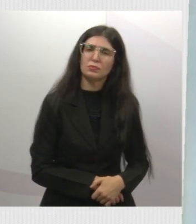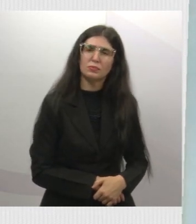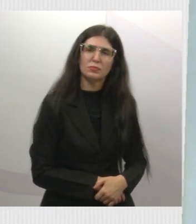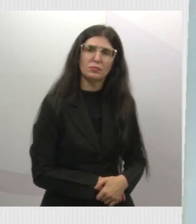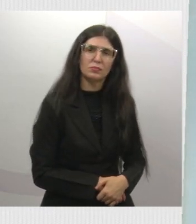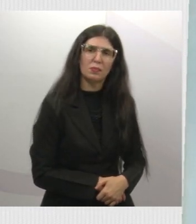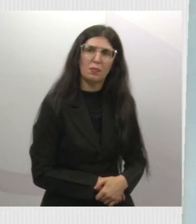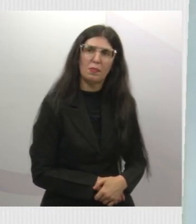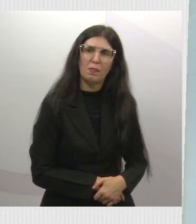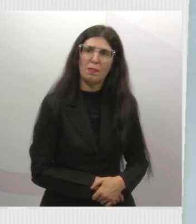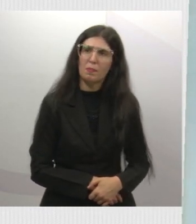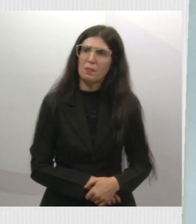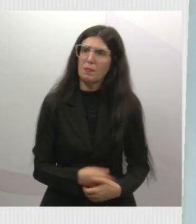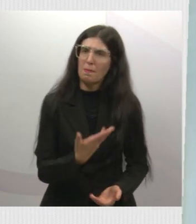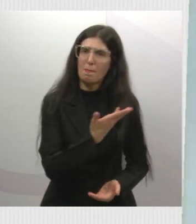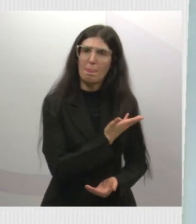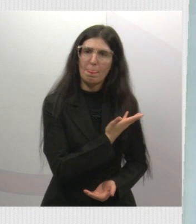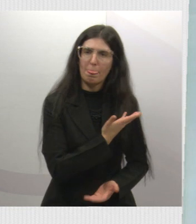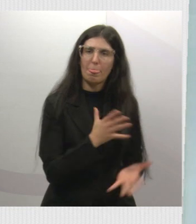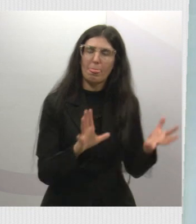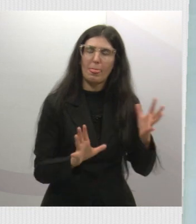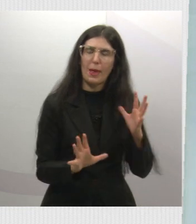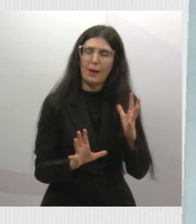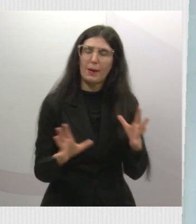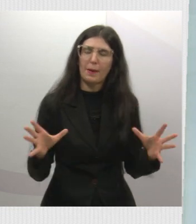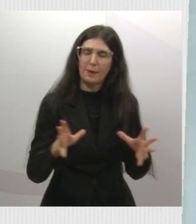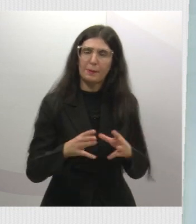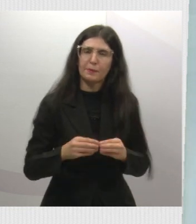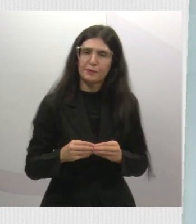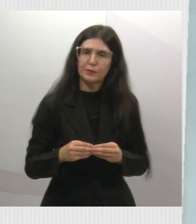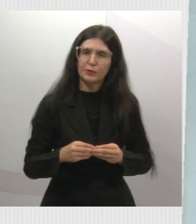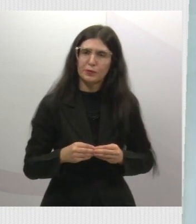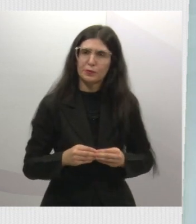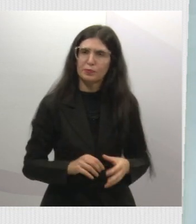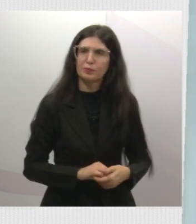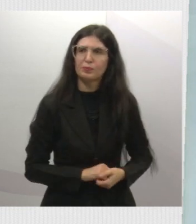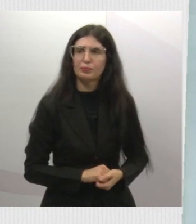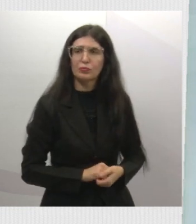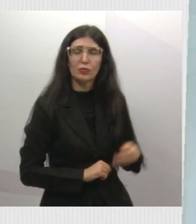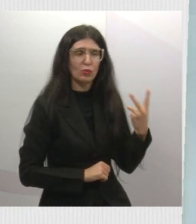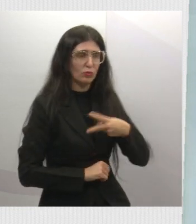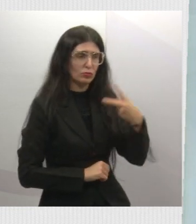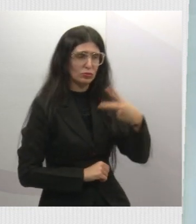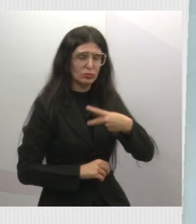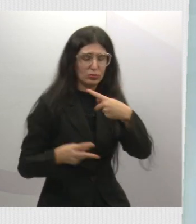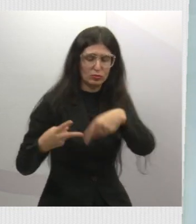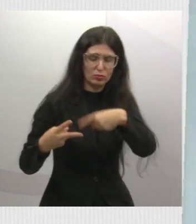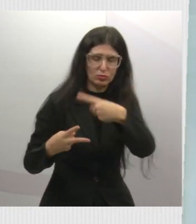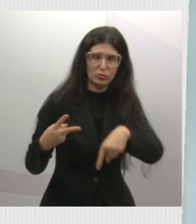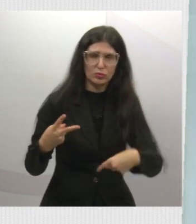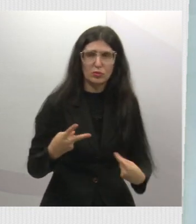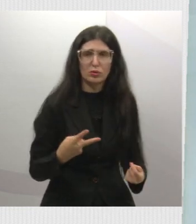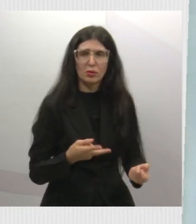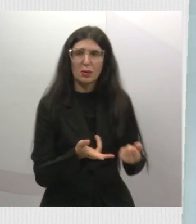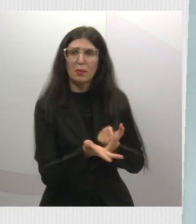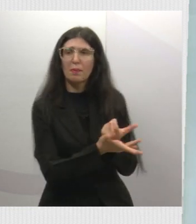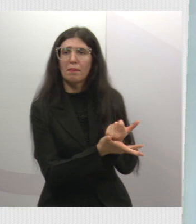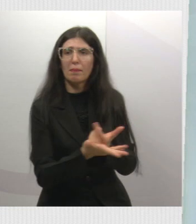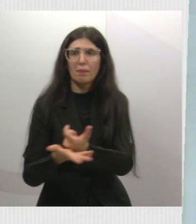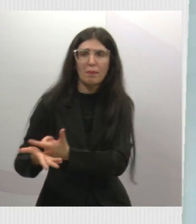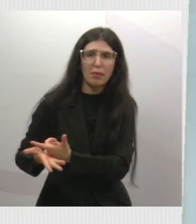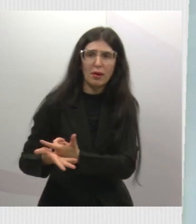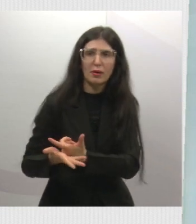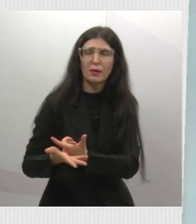Aqui nesse quadro é um resumo dos dois tipos de receitas, que é a receita corrente